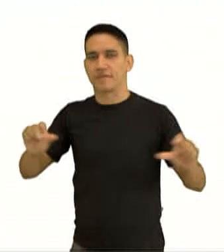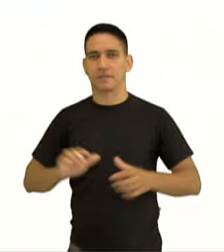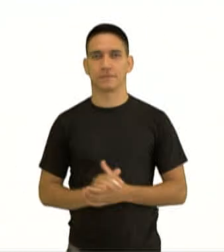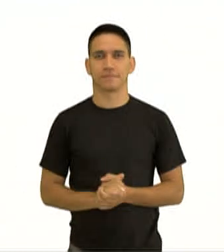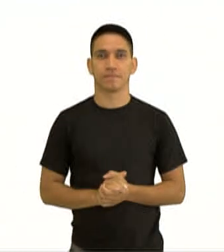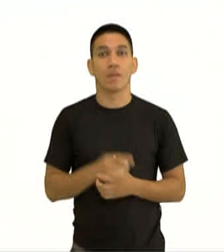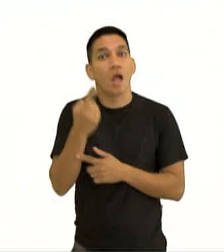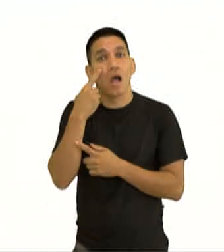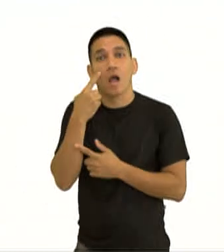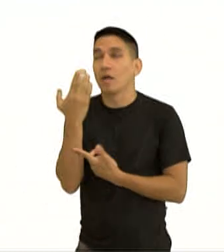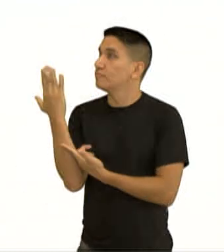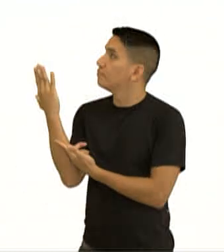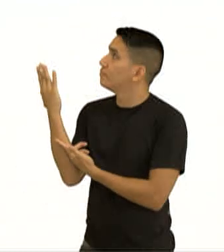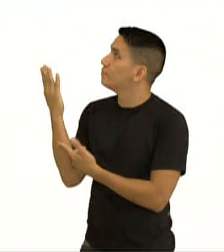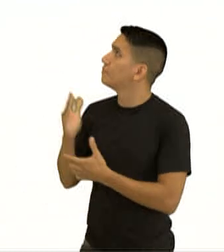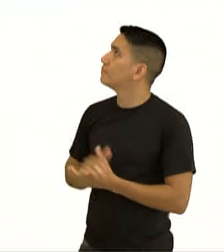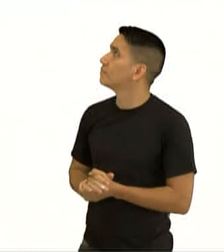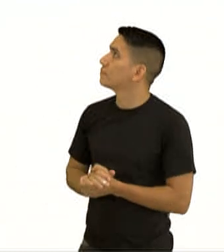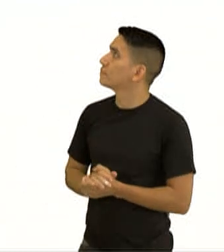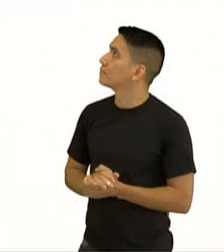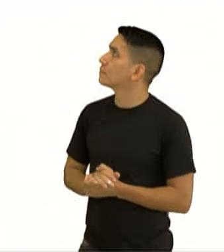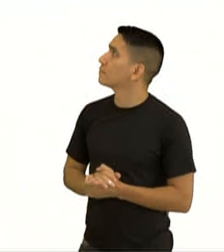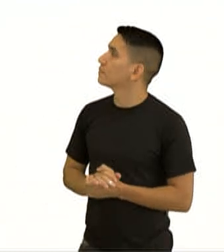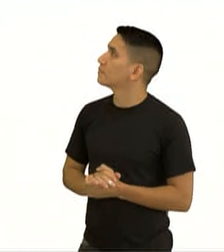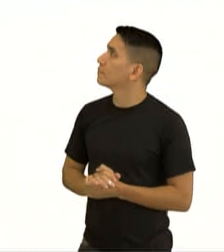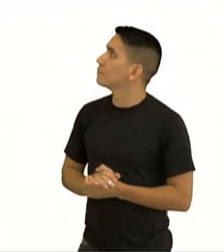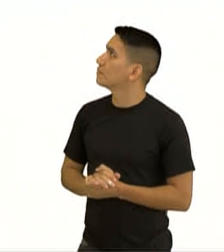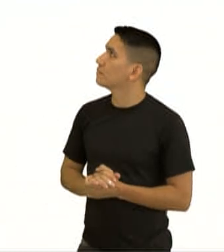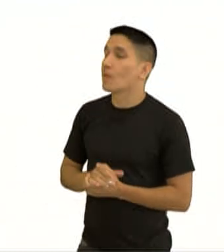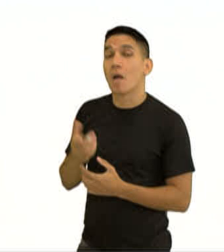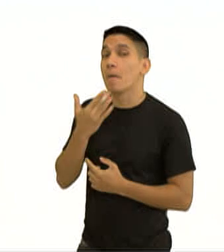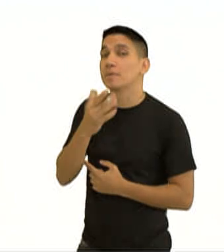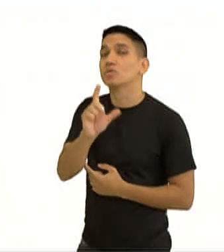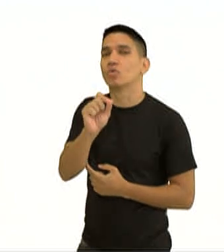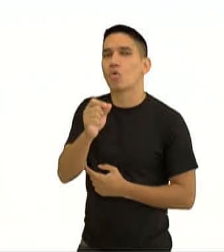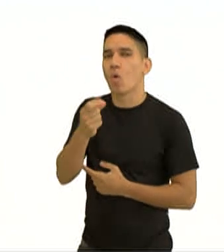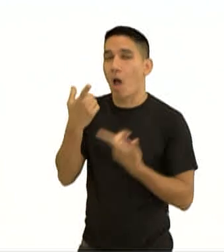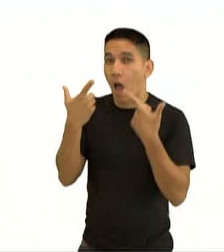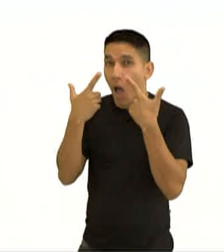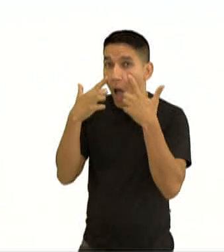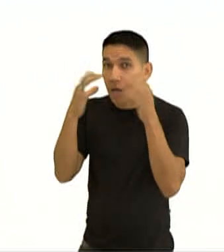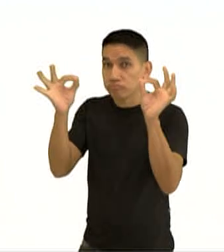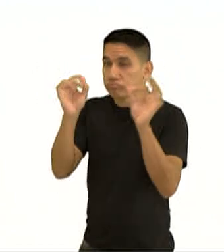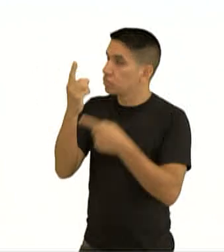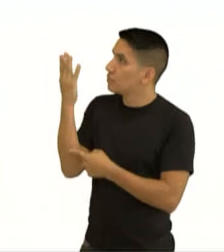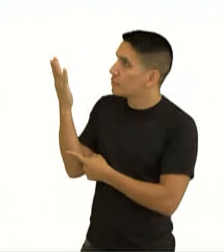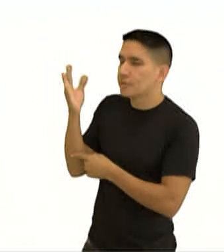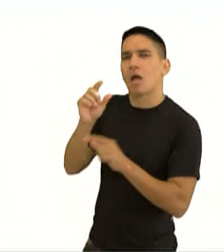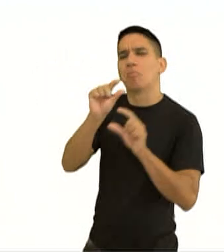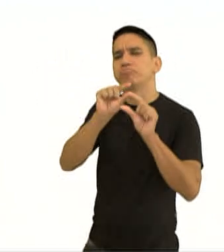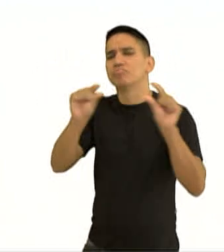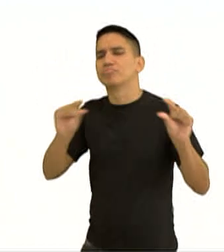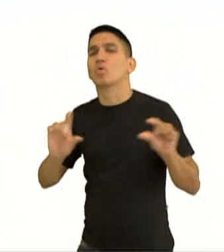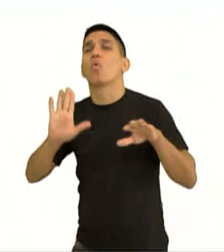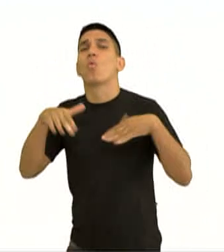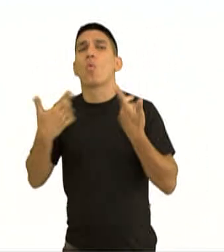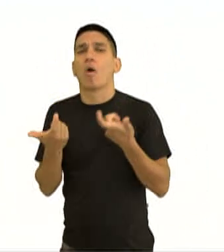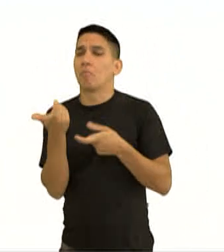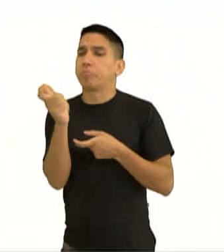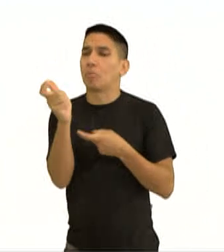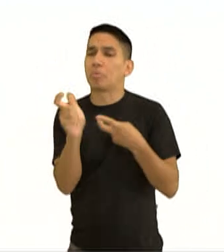Agora, read the fragment below and check the correct answer. Então vamos observar o nosso fragmento para marcar a resposta